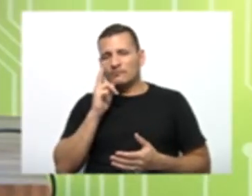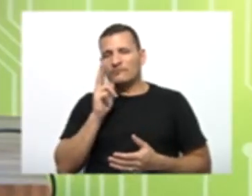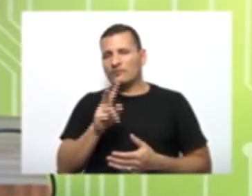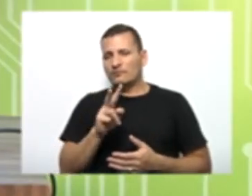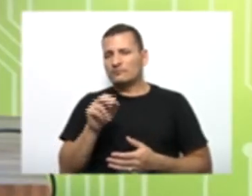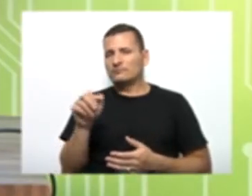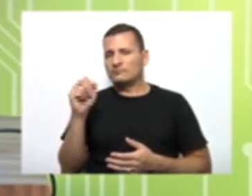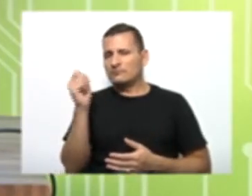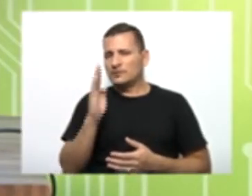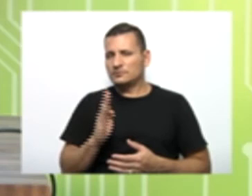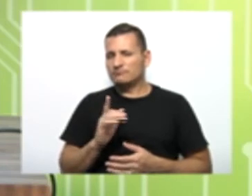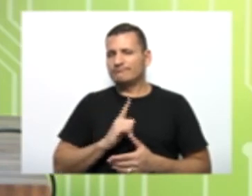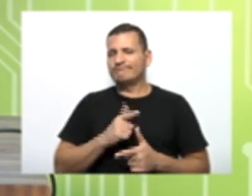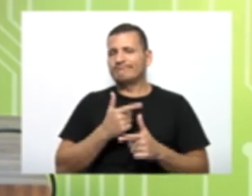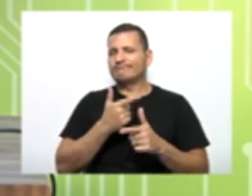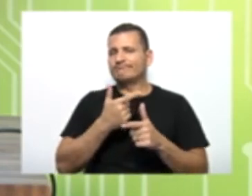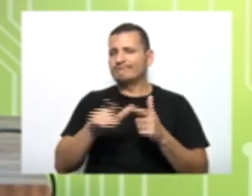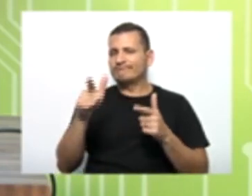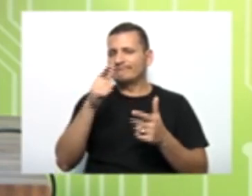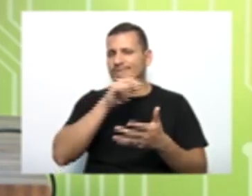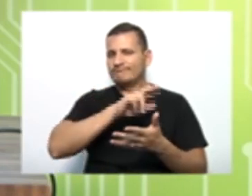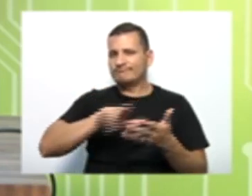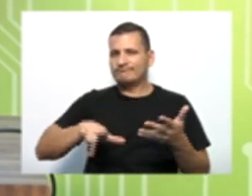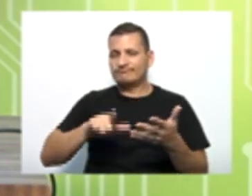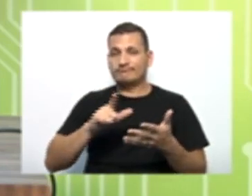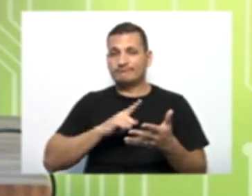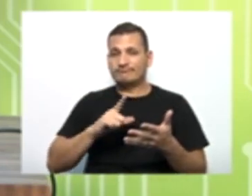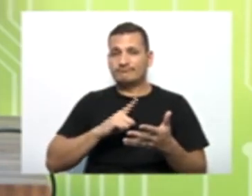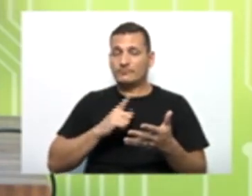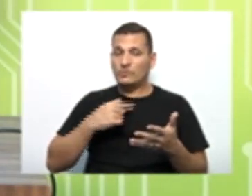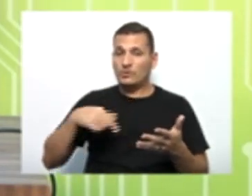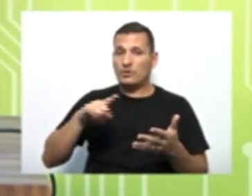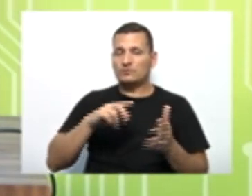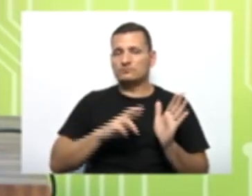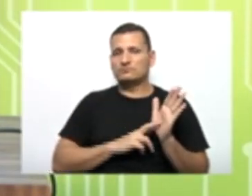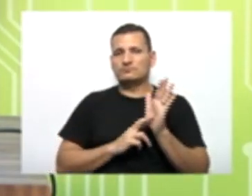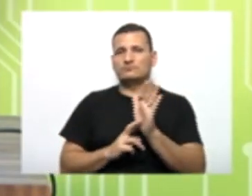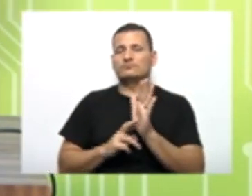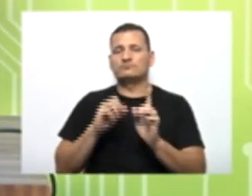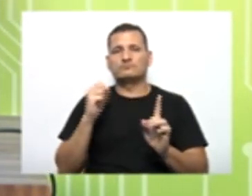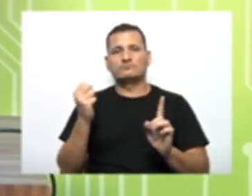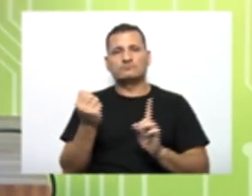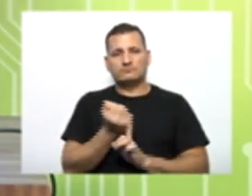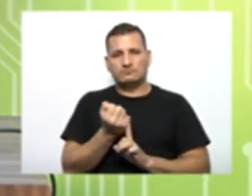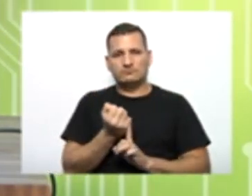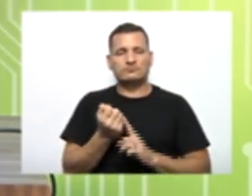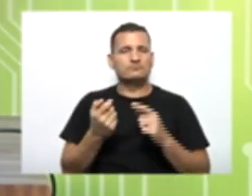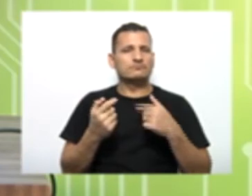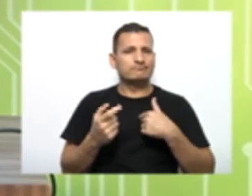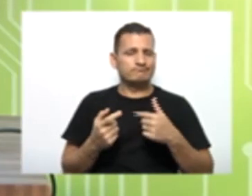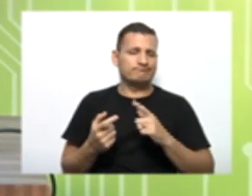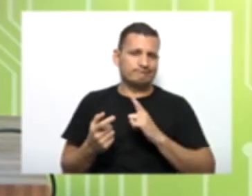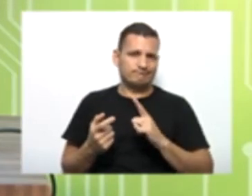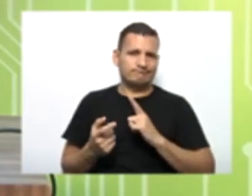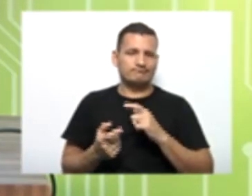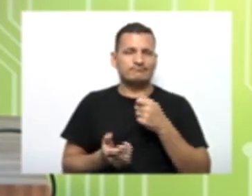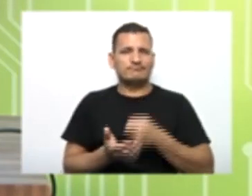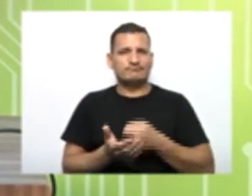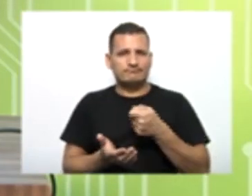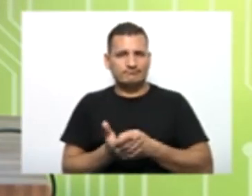transnacionais. E aqui nós temos um relatório da Anistia Internacional que aponta alguns problemas